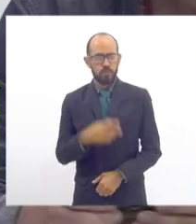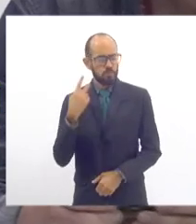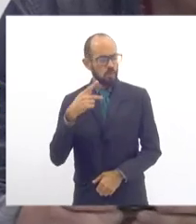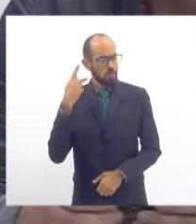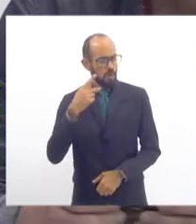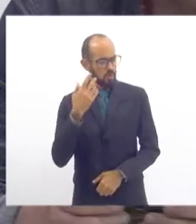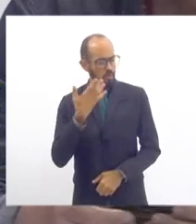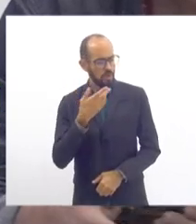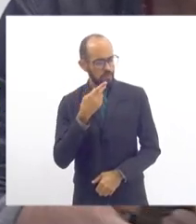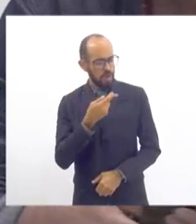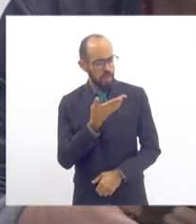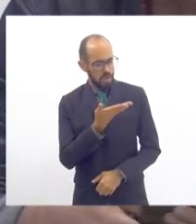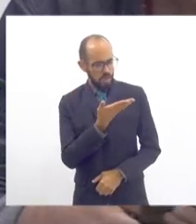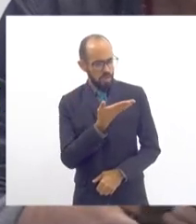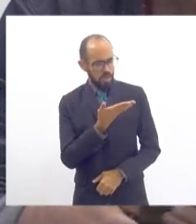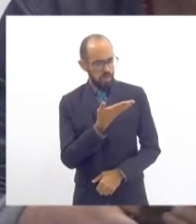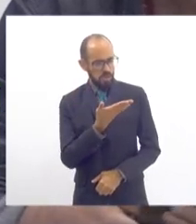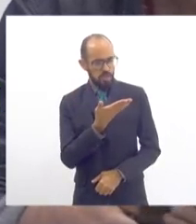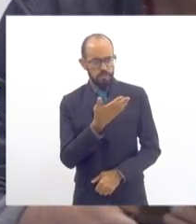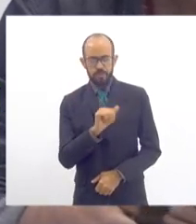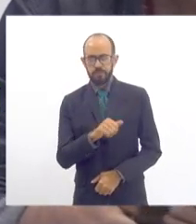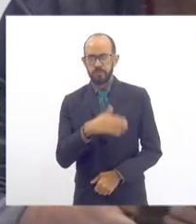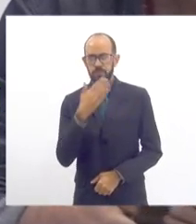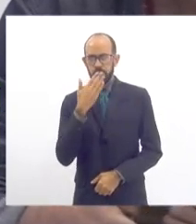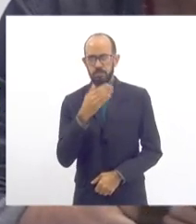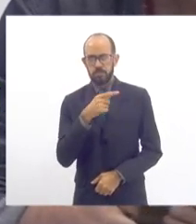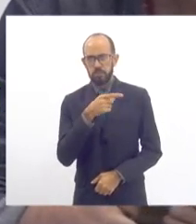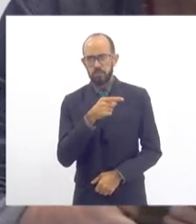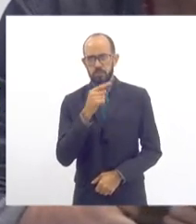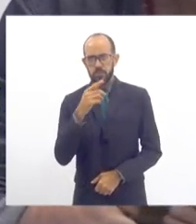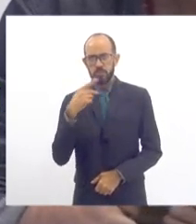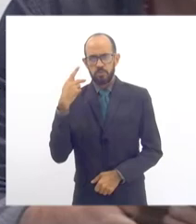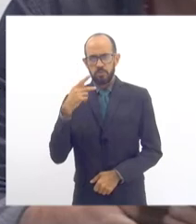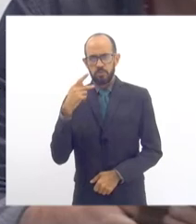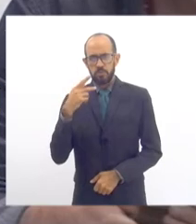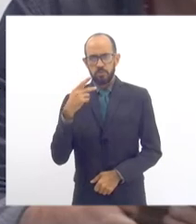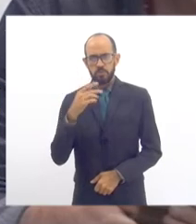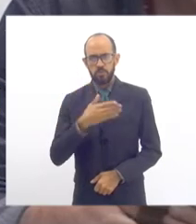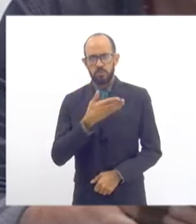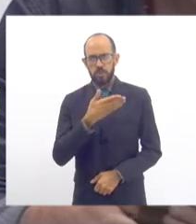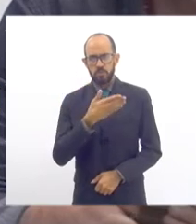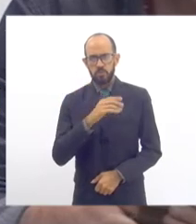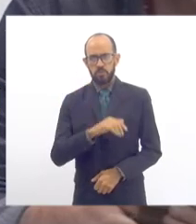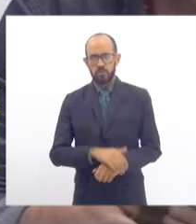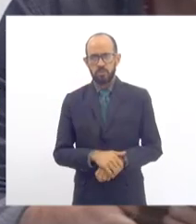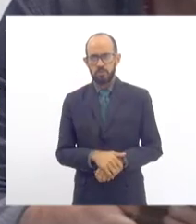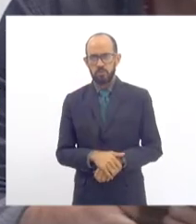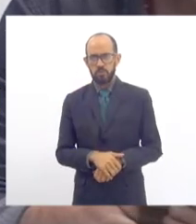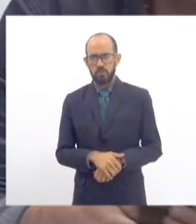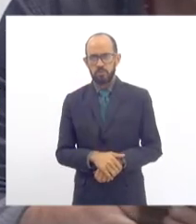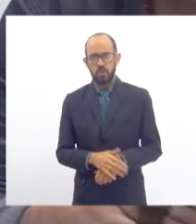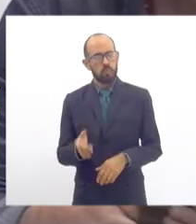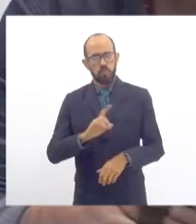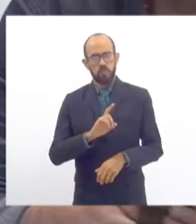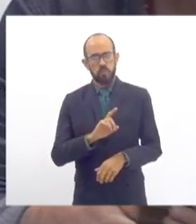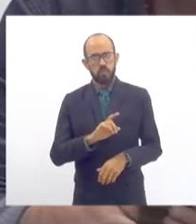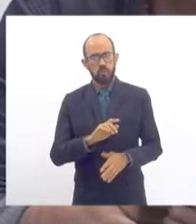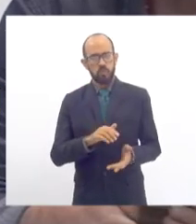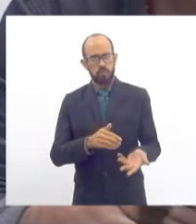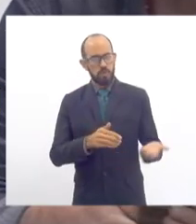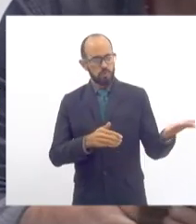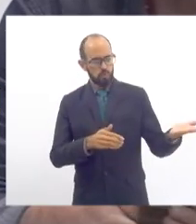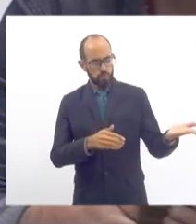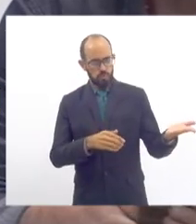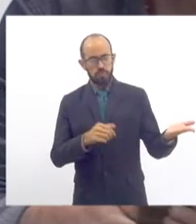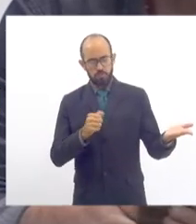palavra? Então, já vou repassar aqui a palavra para a mesa, né, através de Vossa Senhoria. Pode